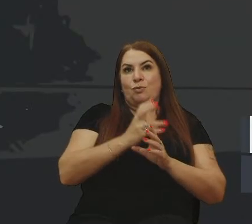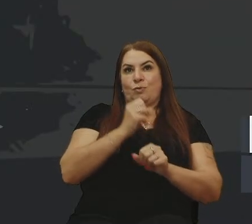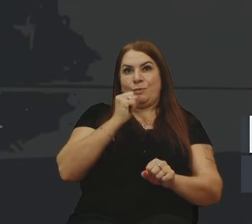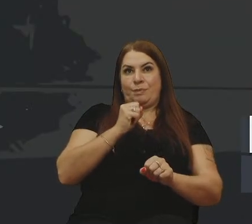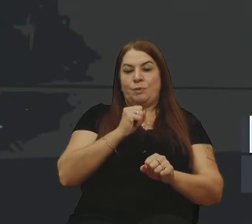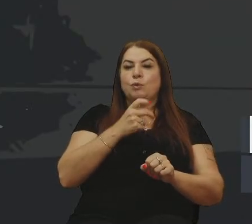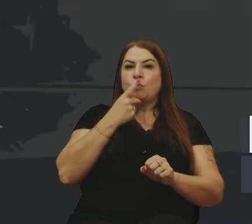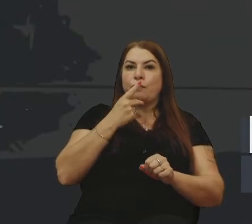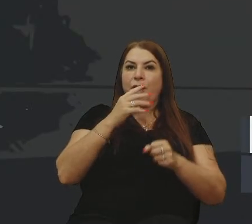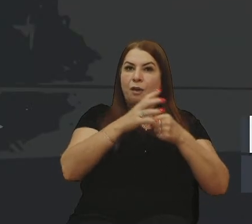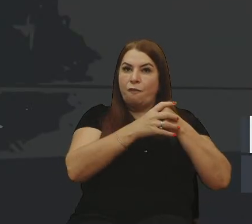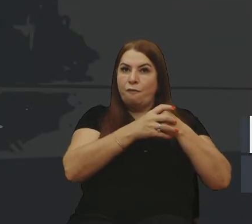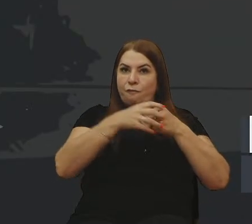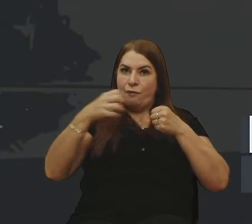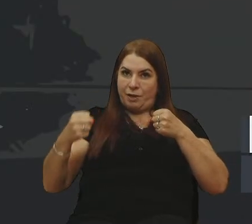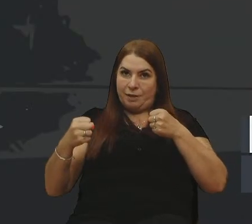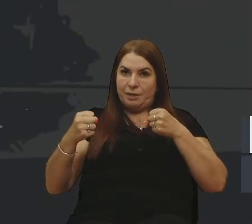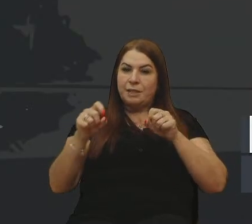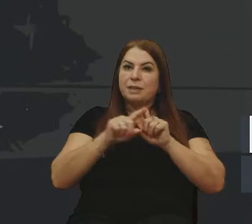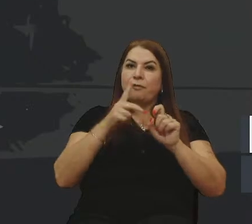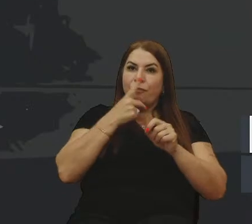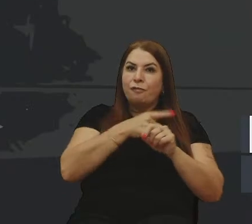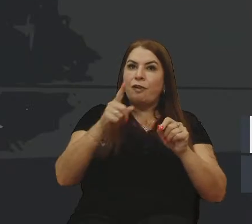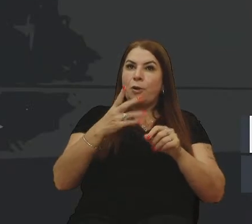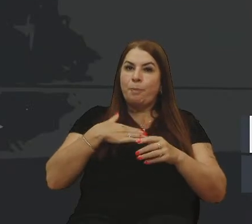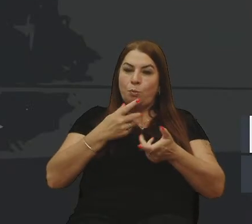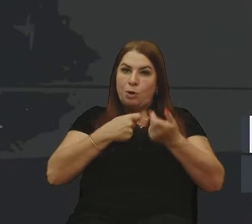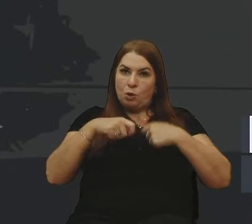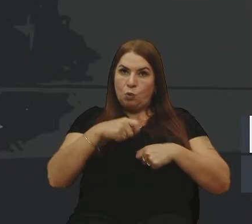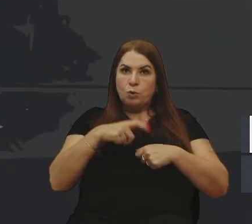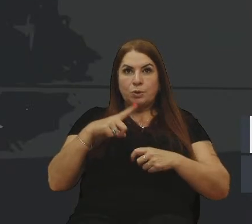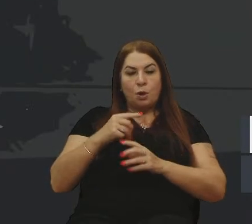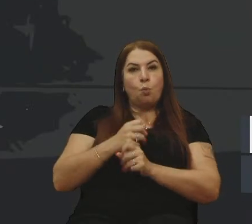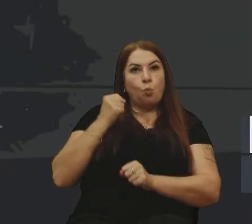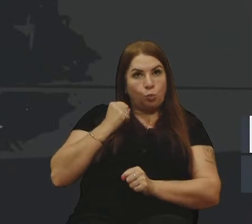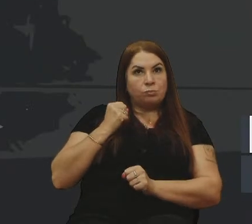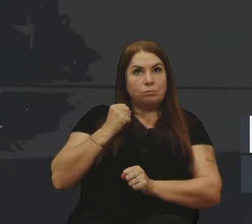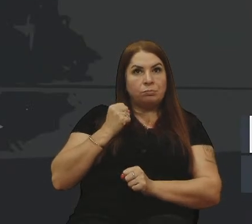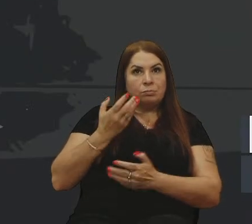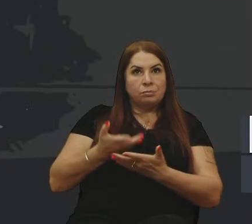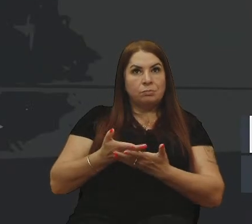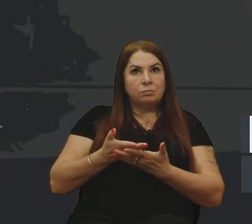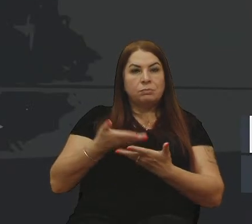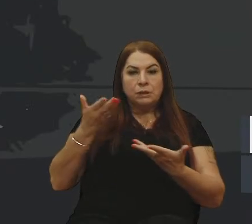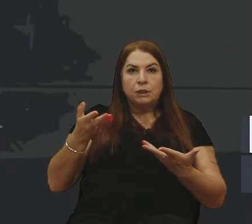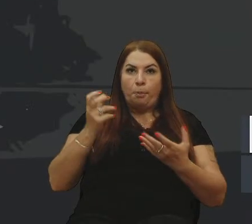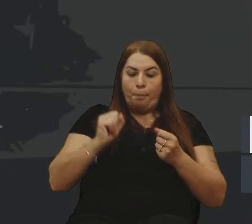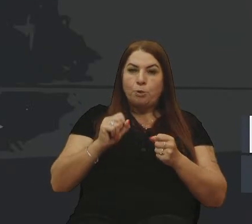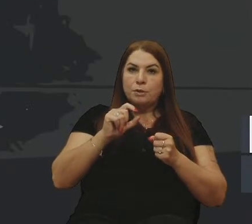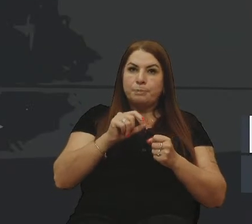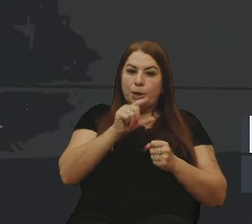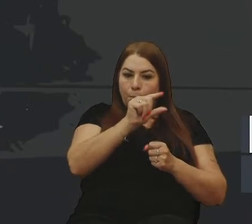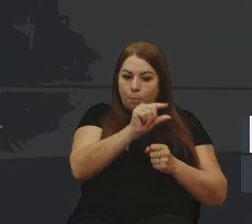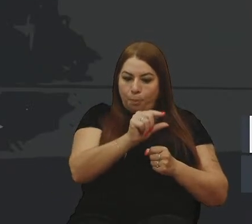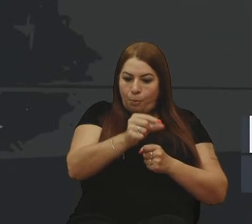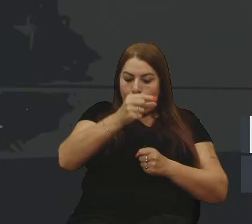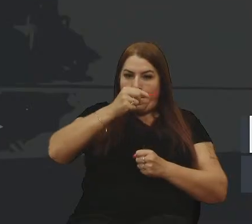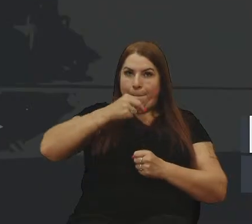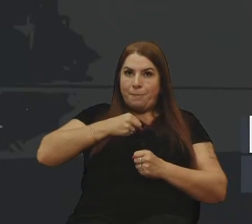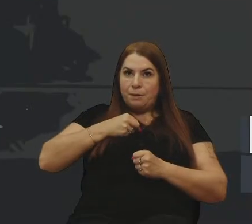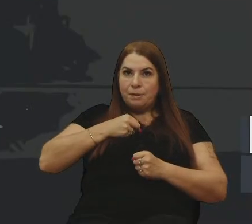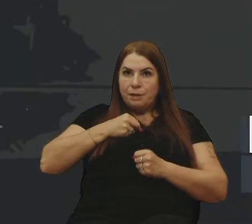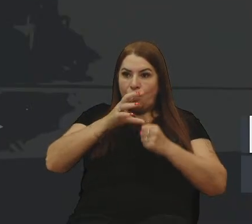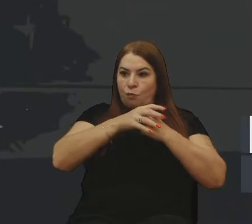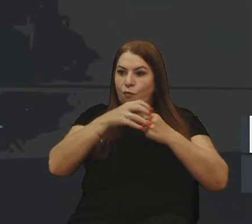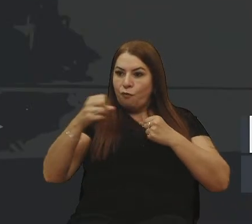falo de franquia, eu estou dizendo o quê? Que o meu negócio gera um lucro tal que eu posso pegar uma parte para mim e o meu franqueado